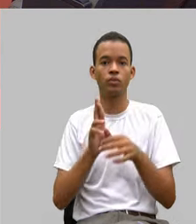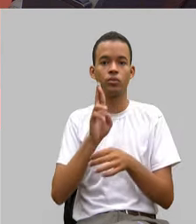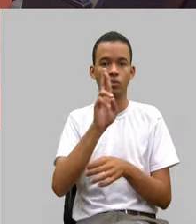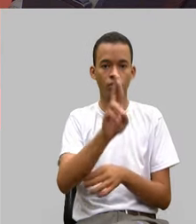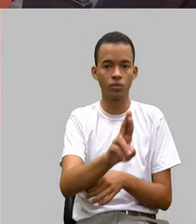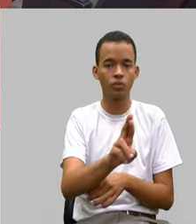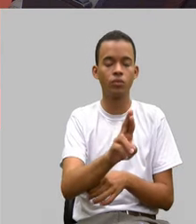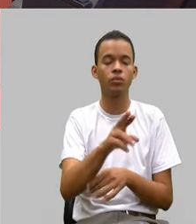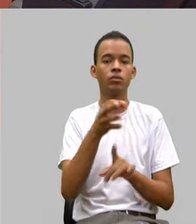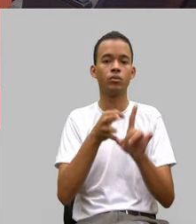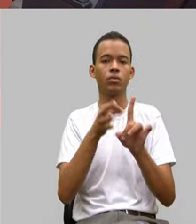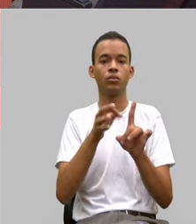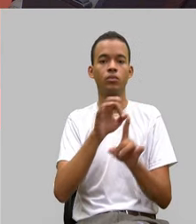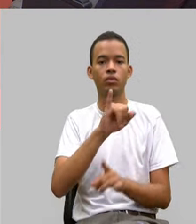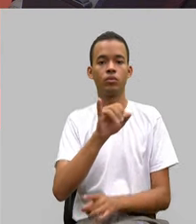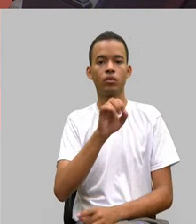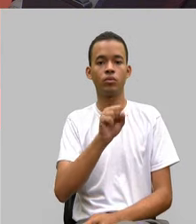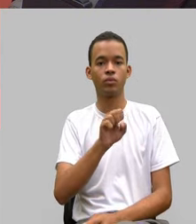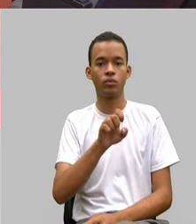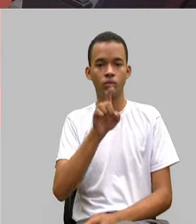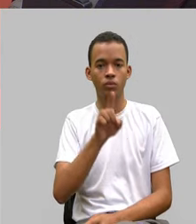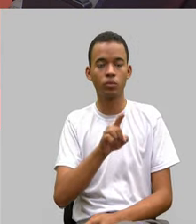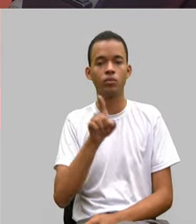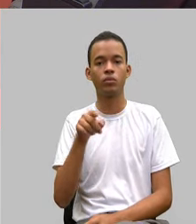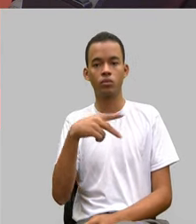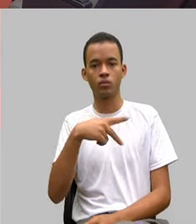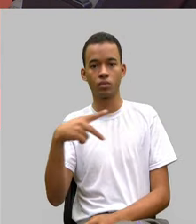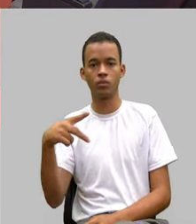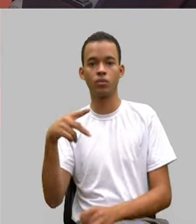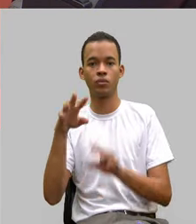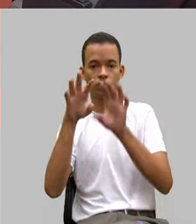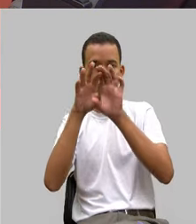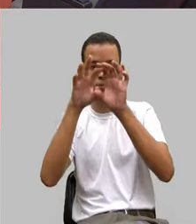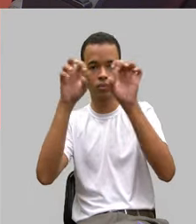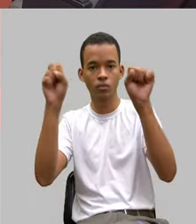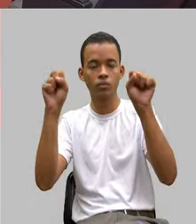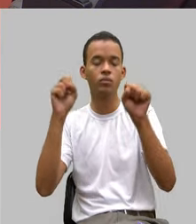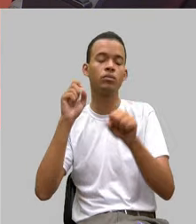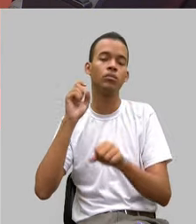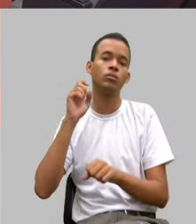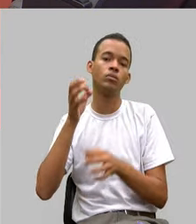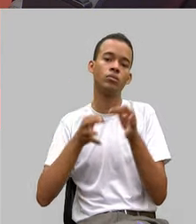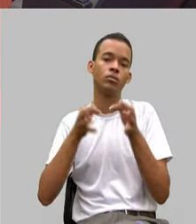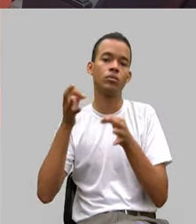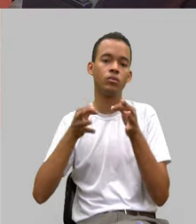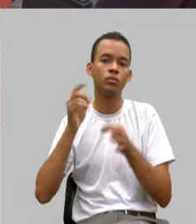Carvalho Pereira Filho presidente do Tribunal de Justiça de Minas